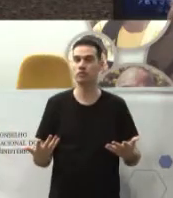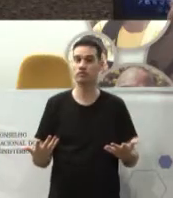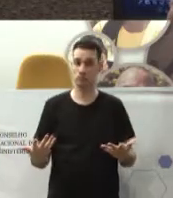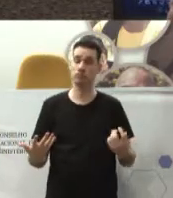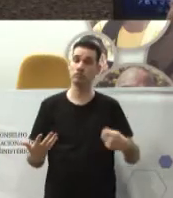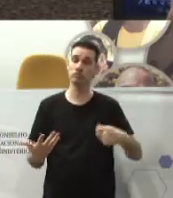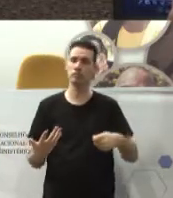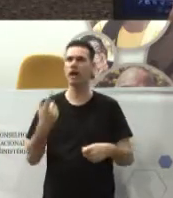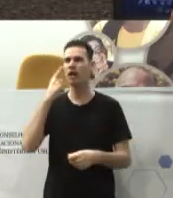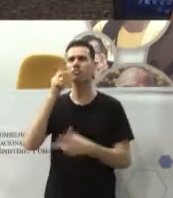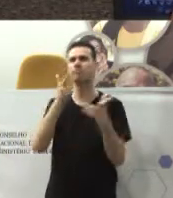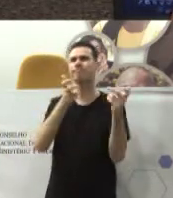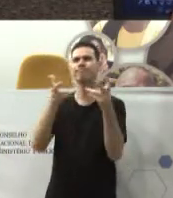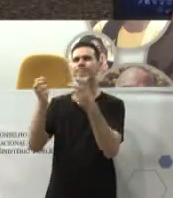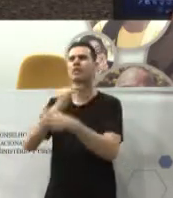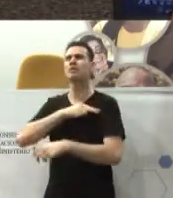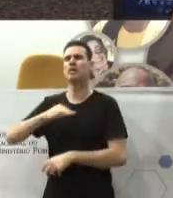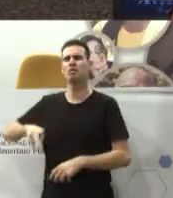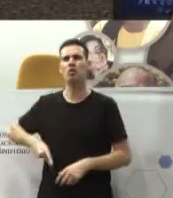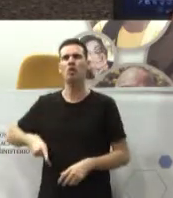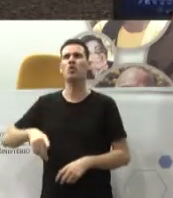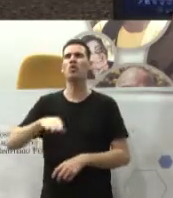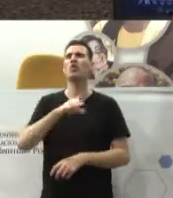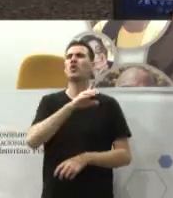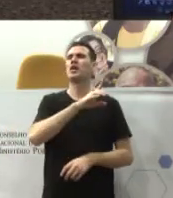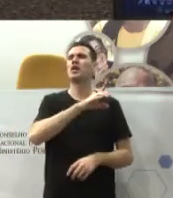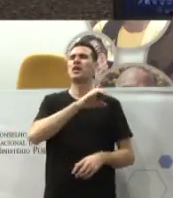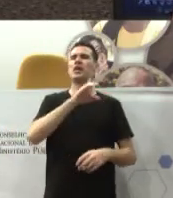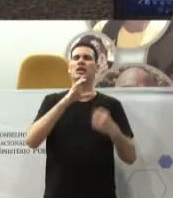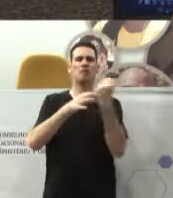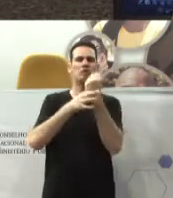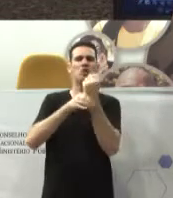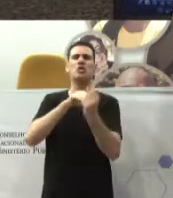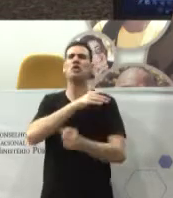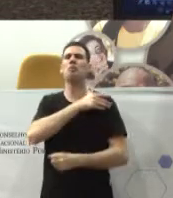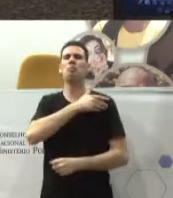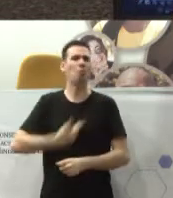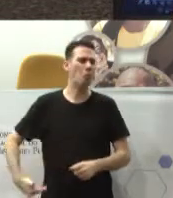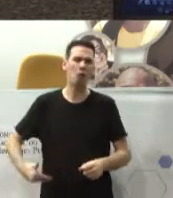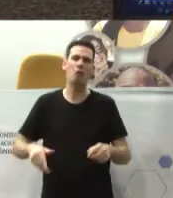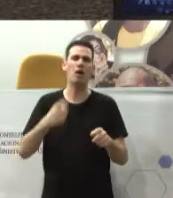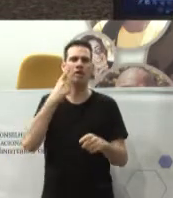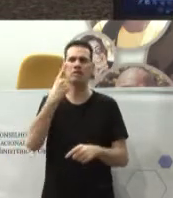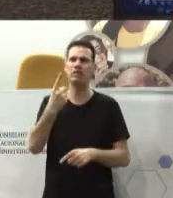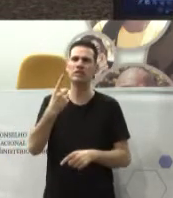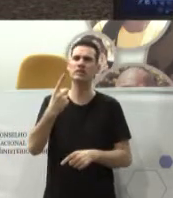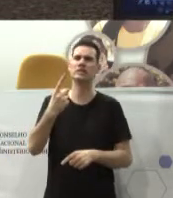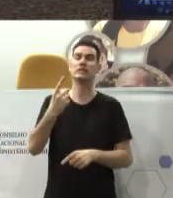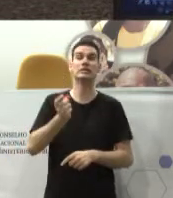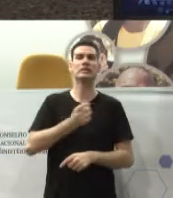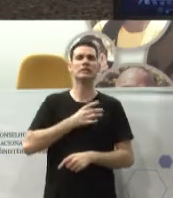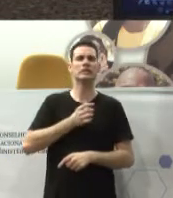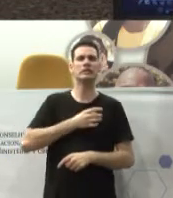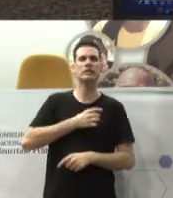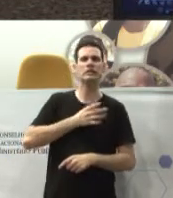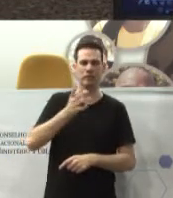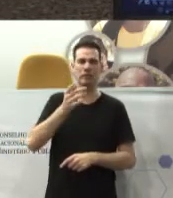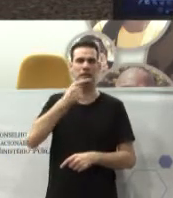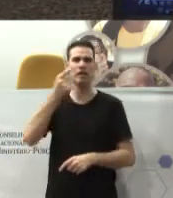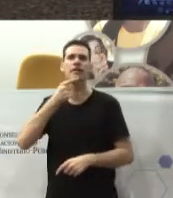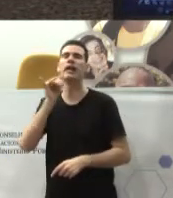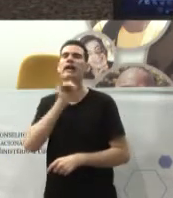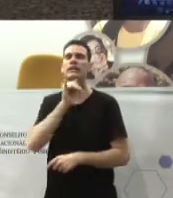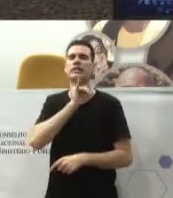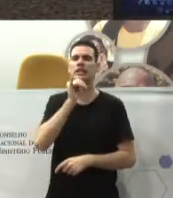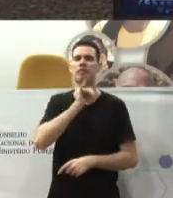tanto o Ministério Público como a Defensoria Pública, um certo temor com as ações civis públicas, dizendo o seguinte,